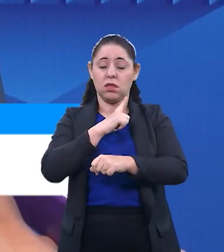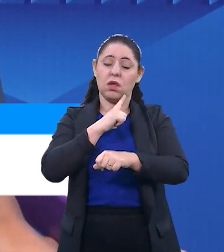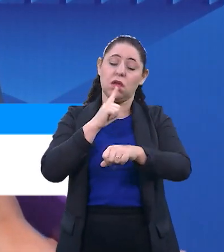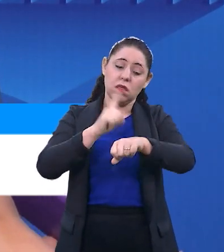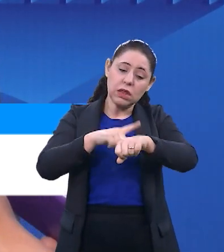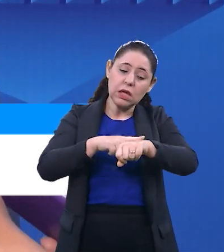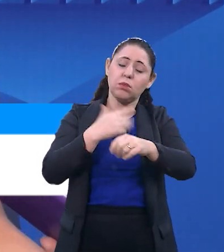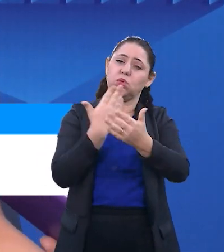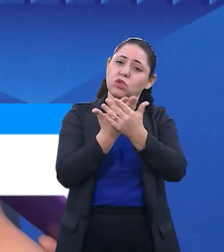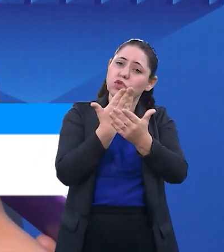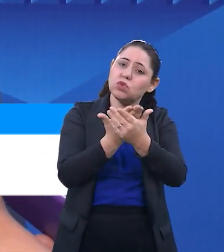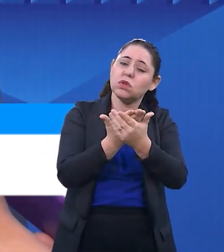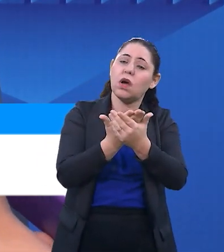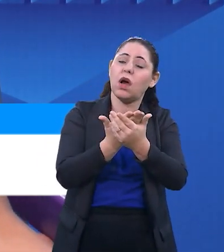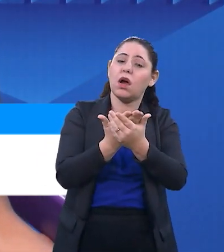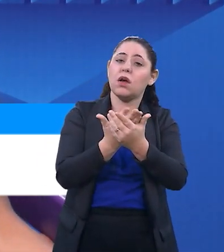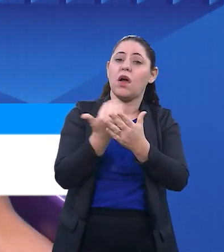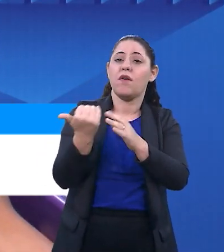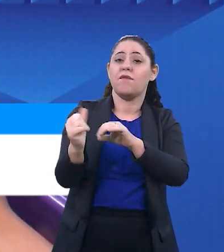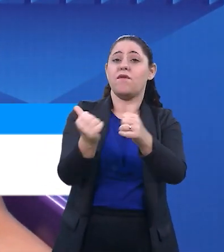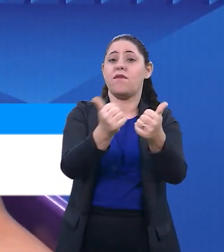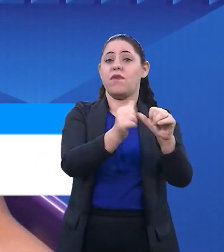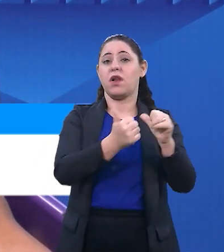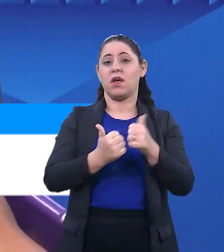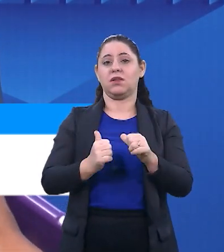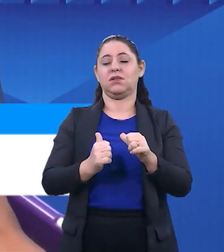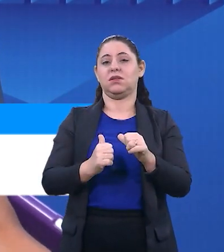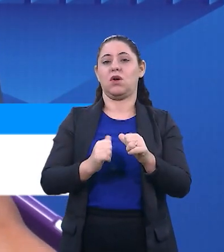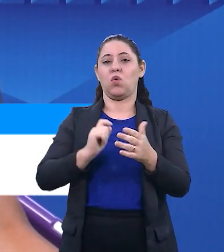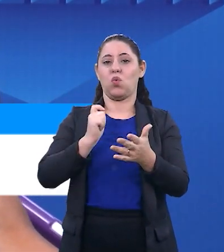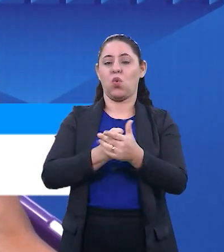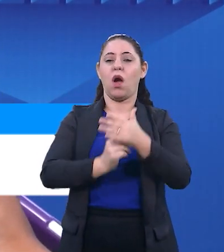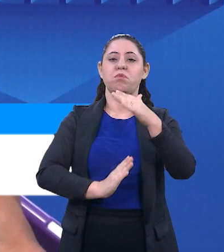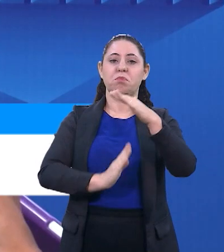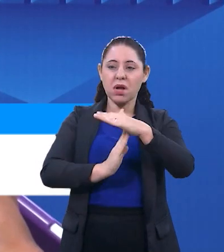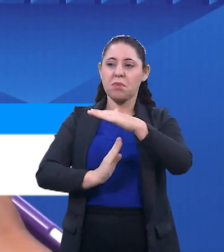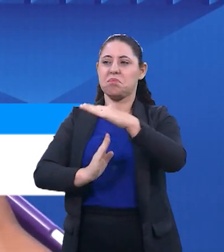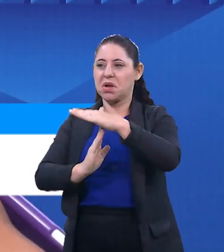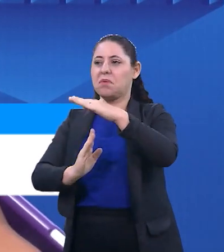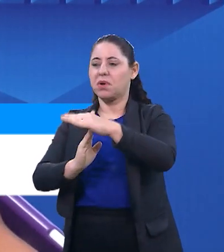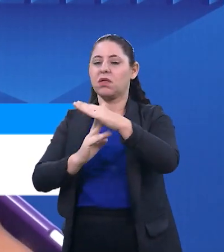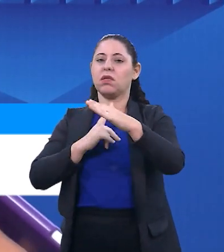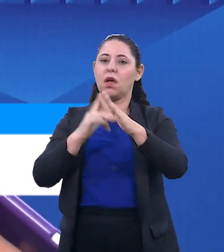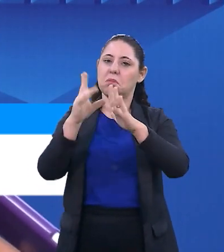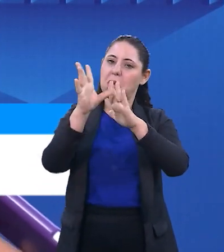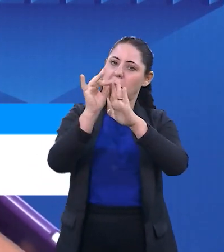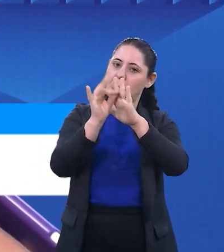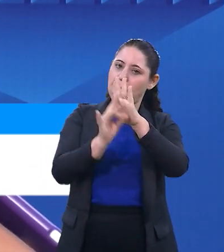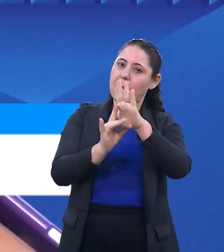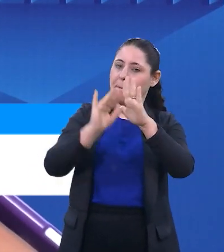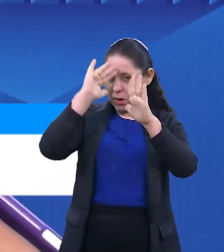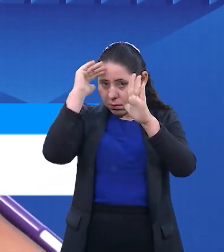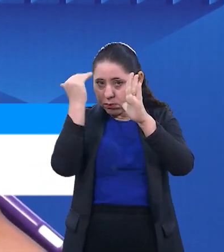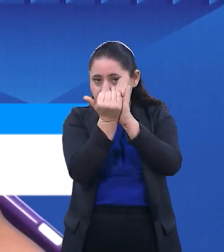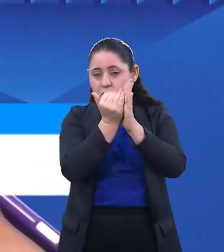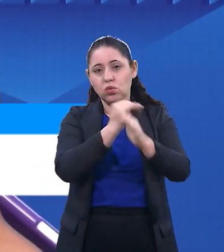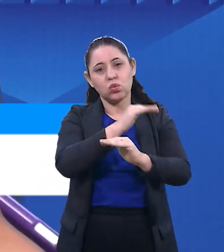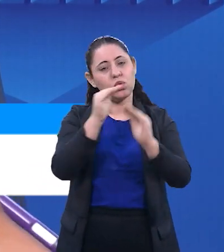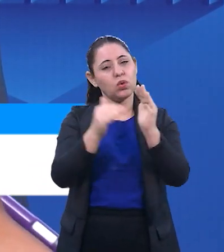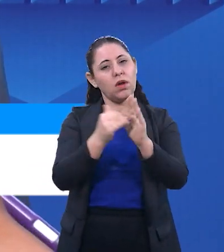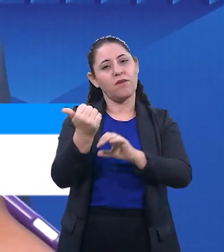tem tempo para estudar e as avaliações para ver se ele está cumprindo as metas do programa